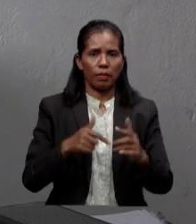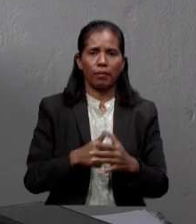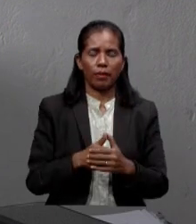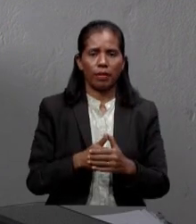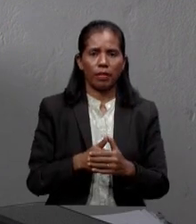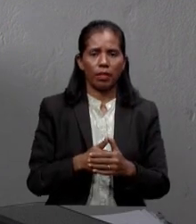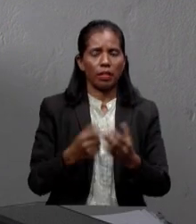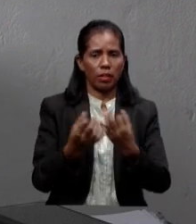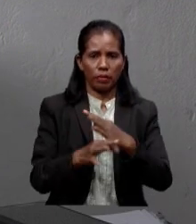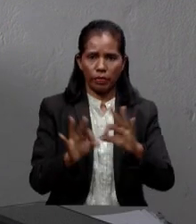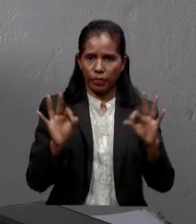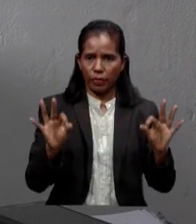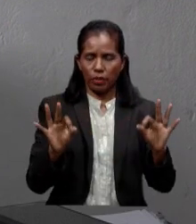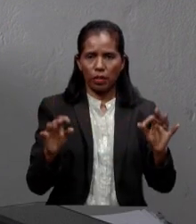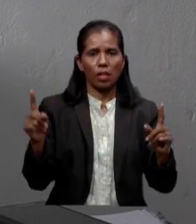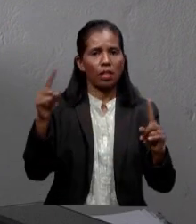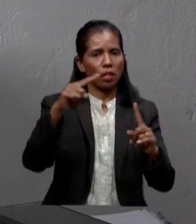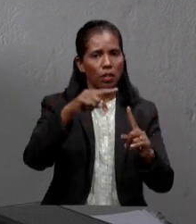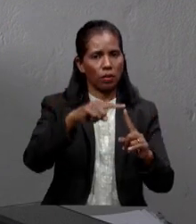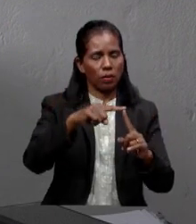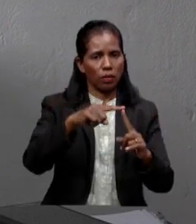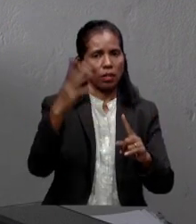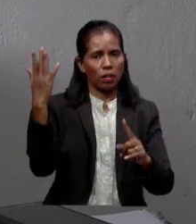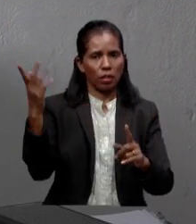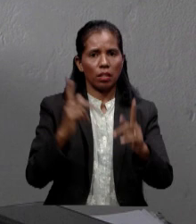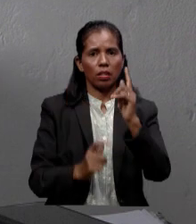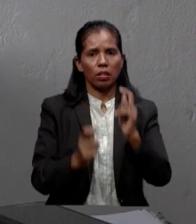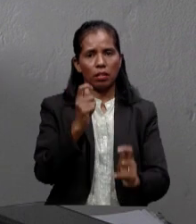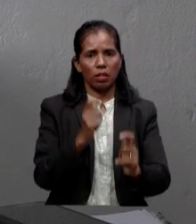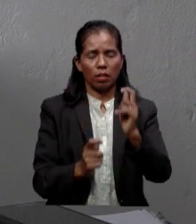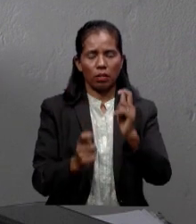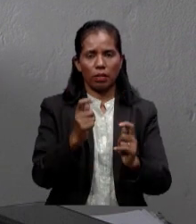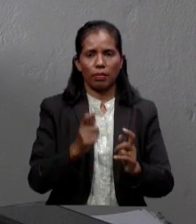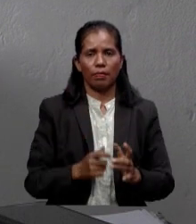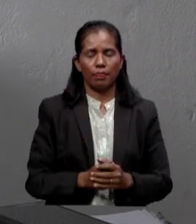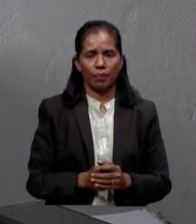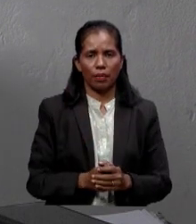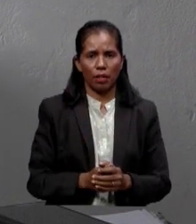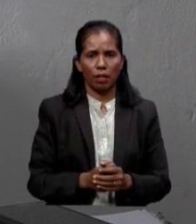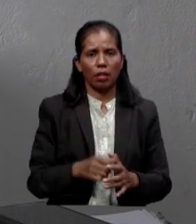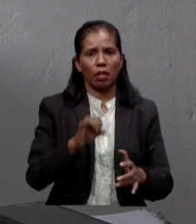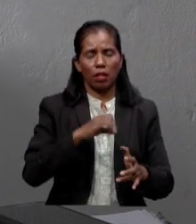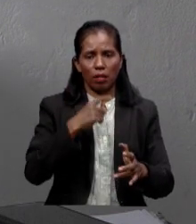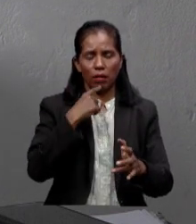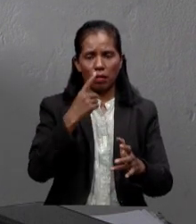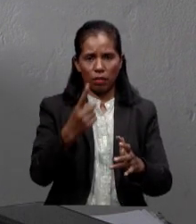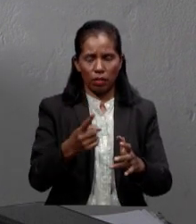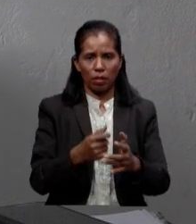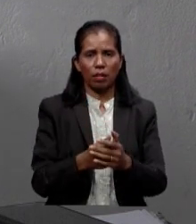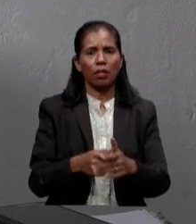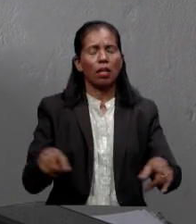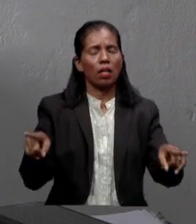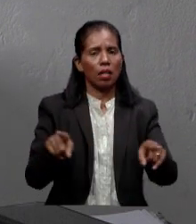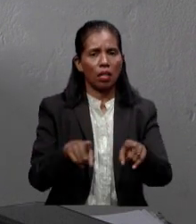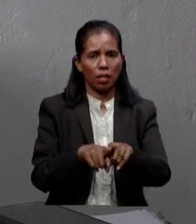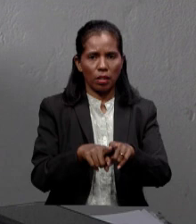nia finalidade né se toia tribunal ou em audiência que ataca objeto de prendido né saia esse meio de